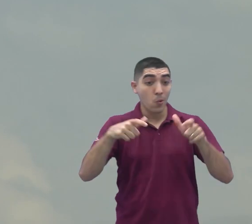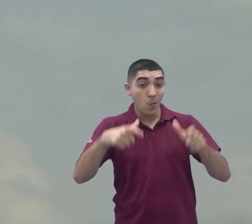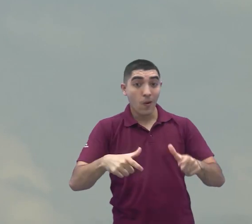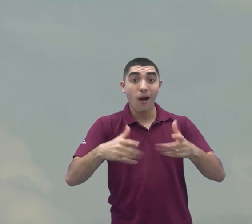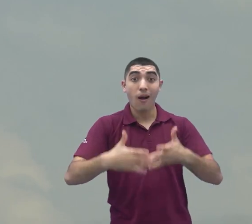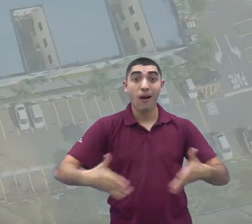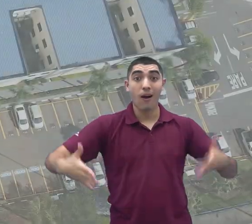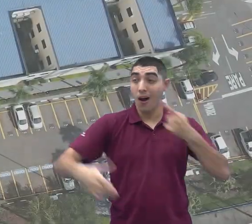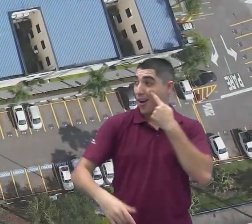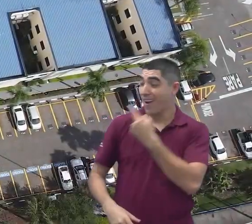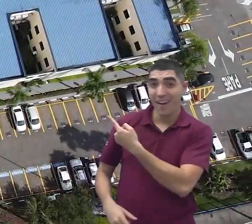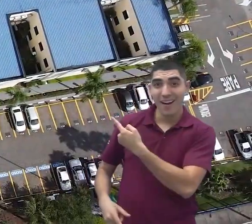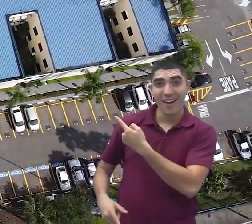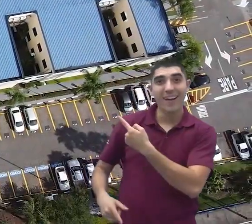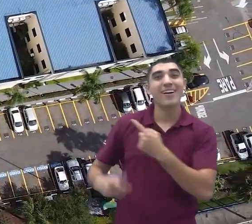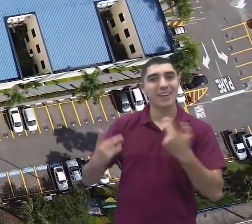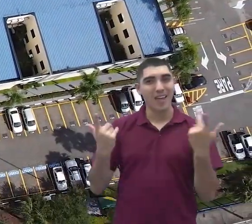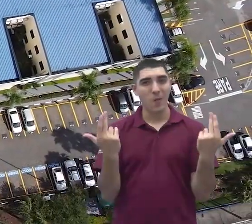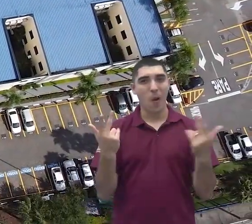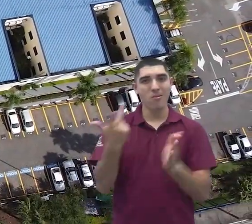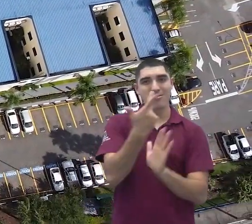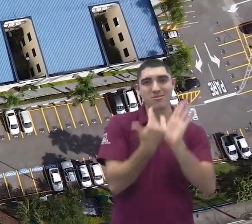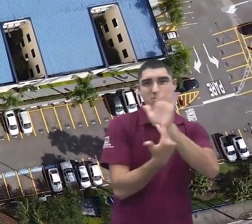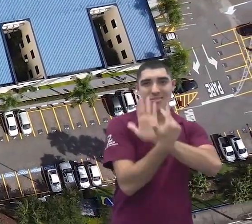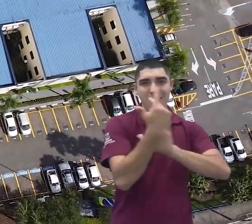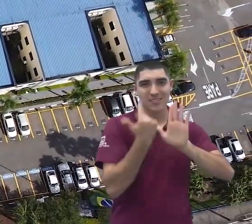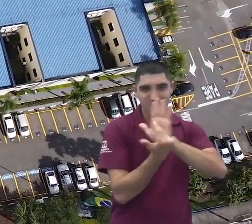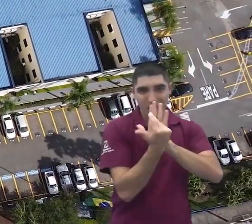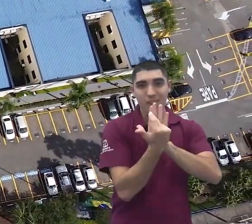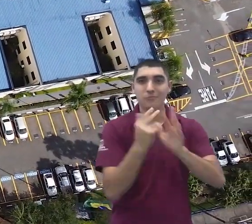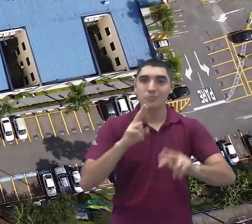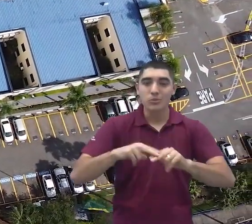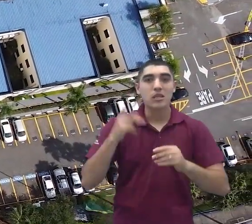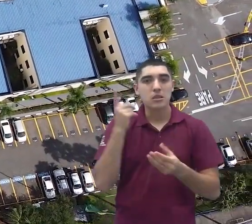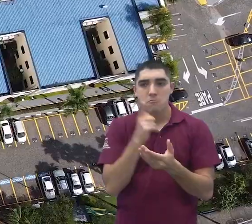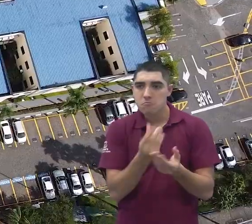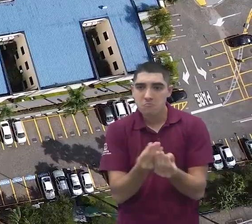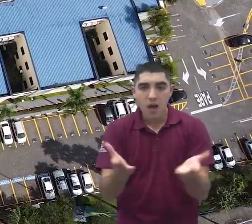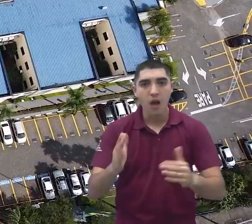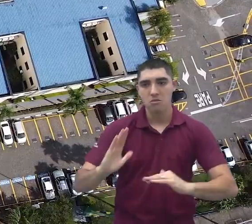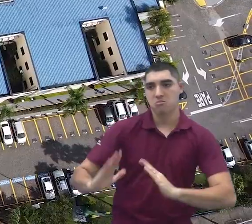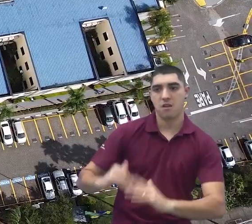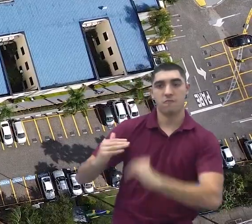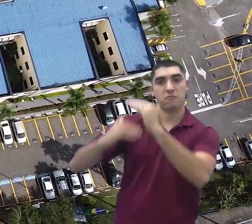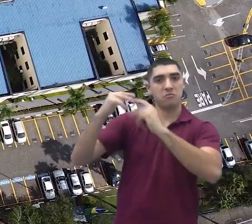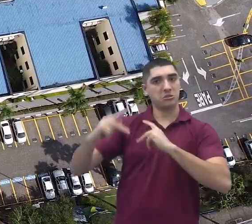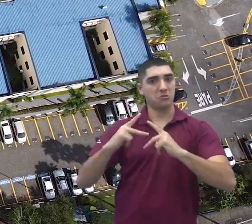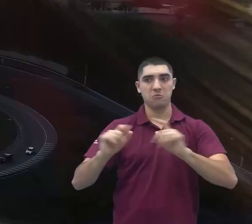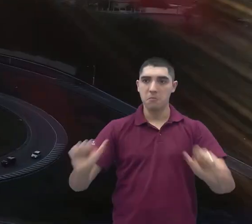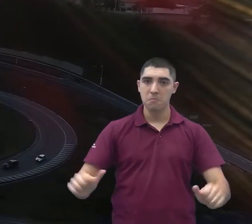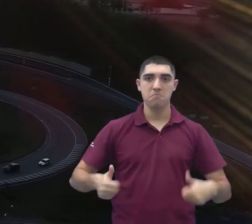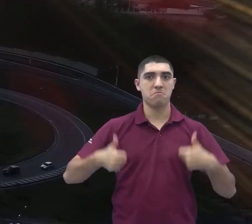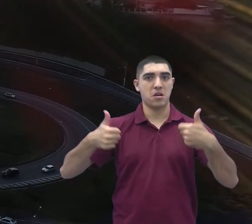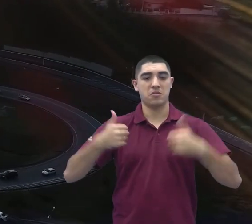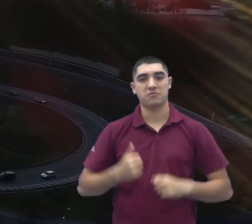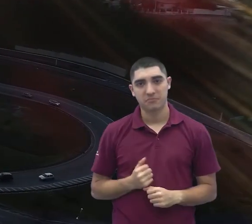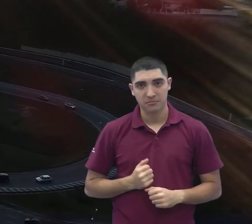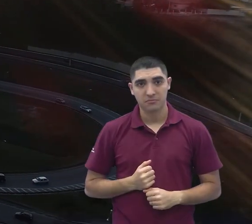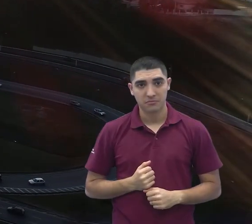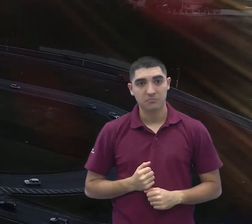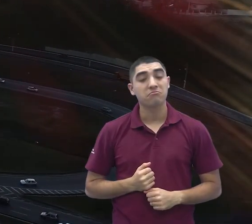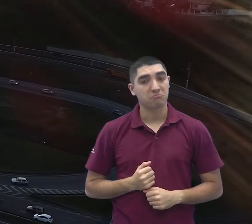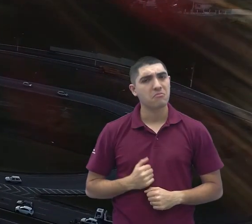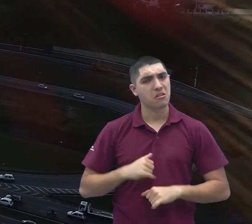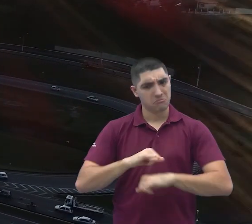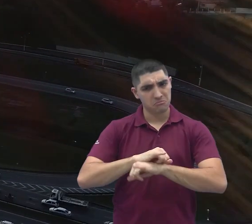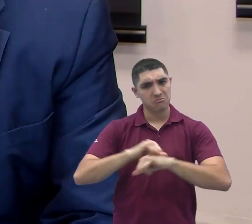os céus também inspira o lugar onde os projetos tomam rumo e são definidos os caminhos que conduzem o desenvolvimento de São